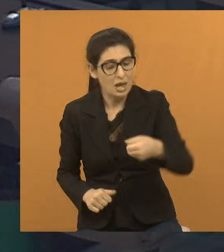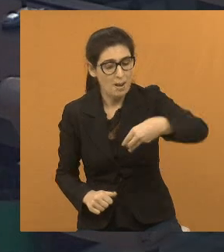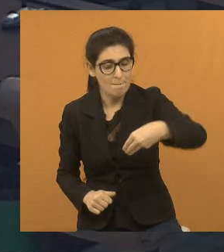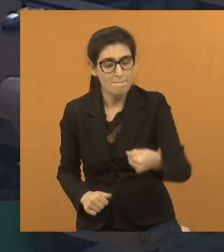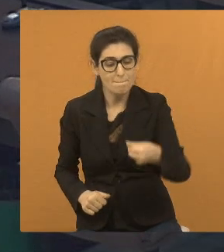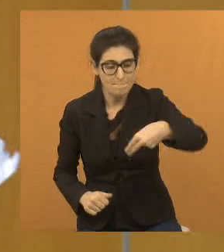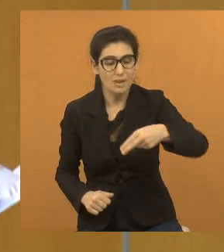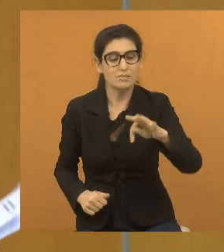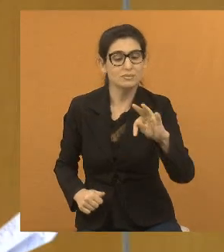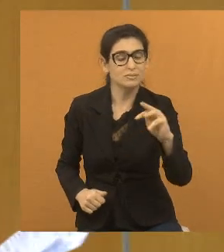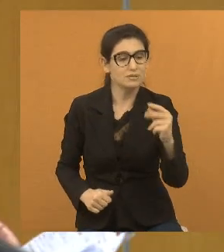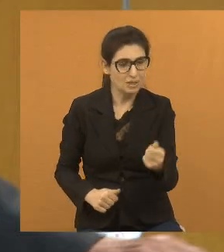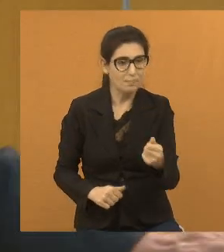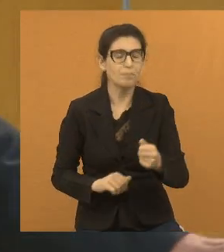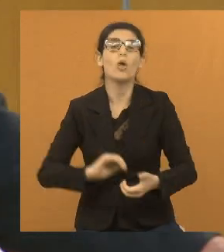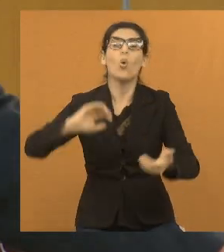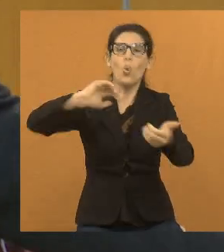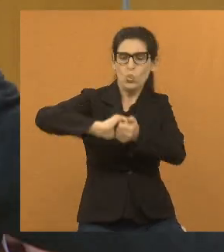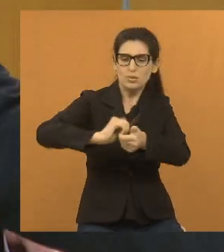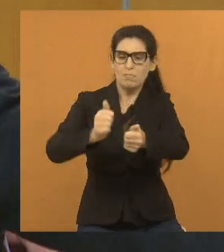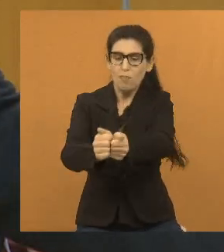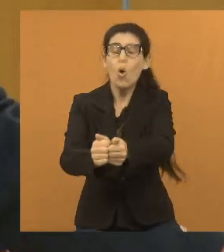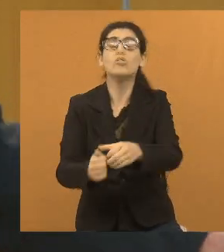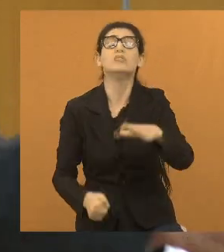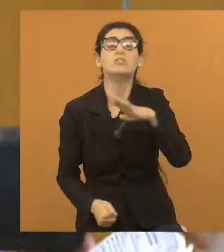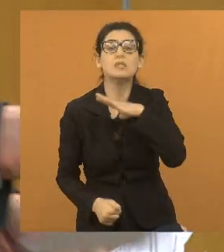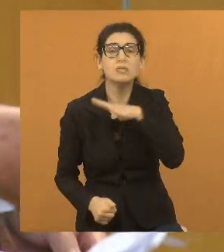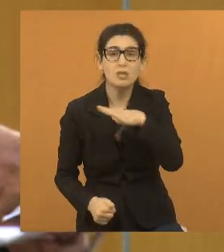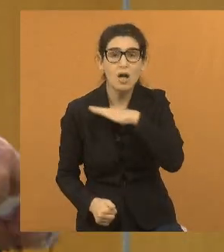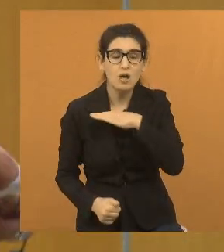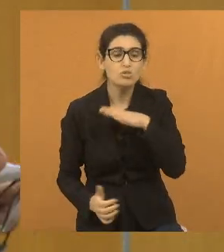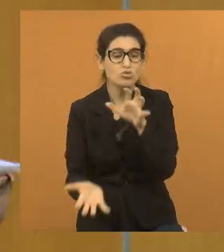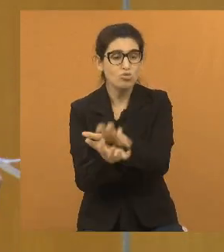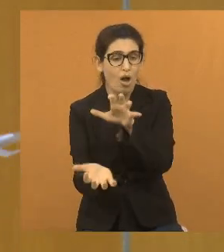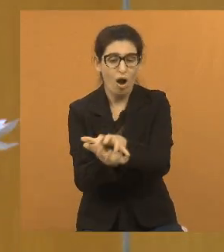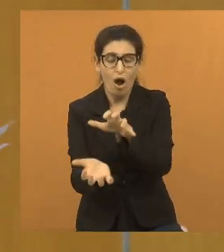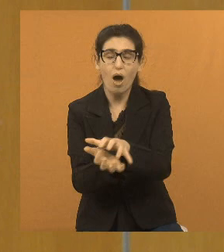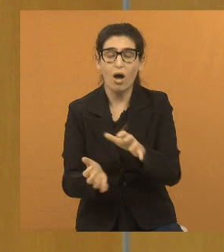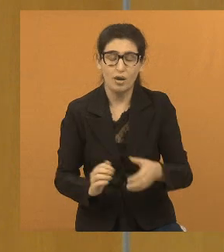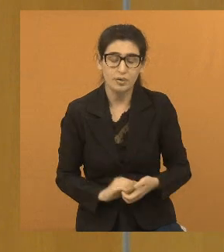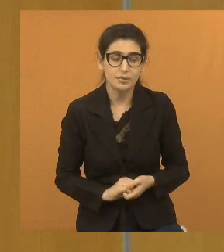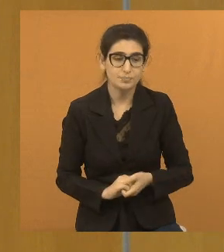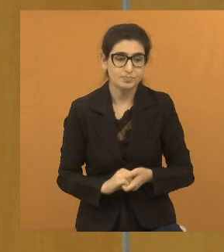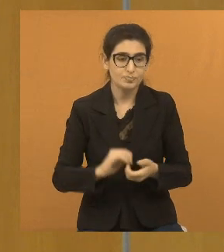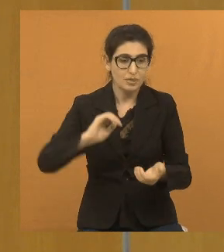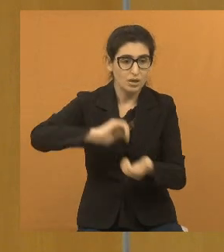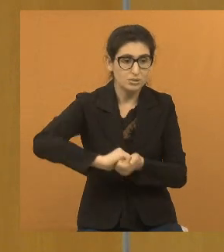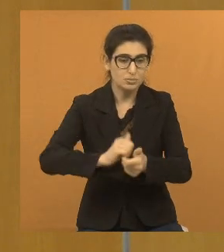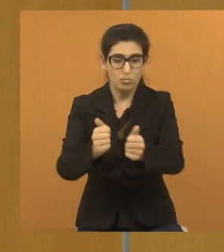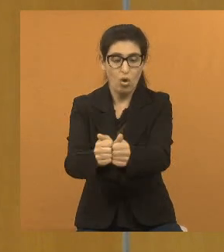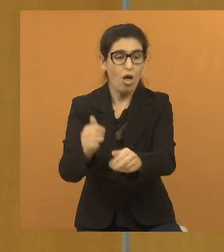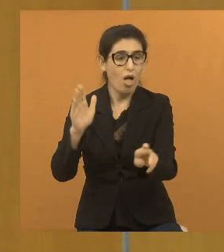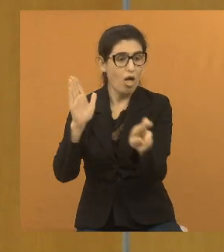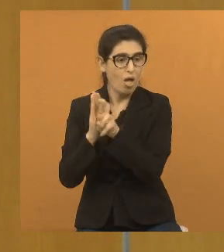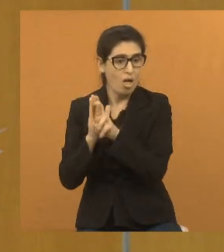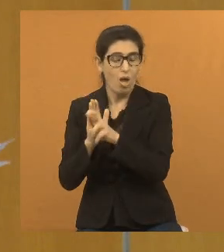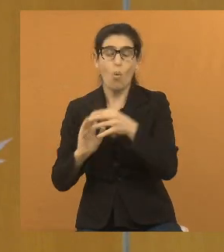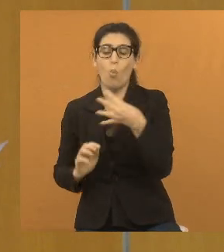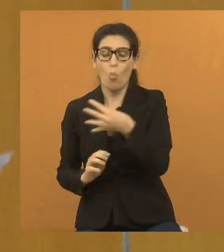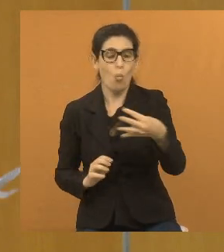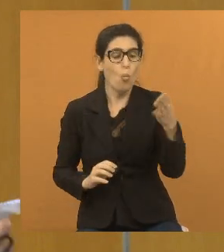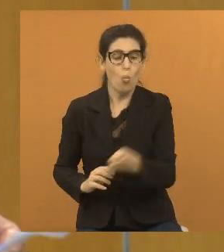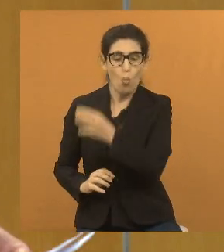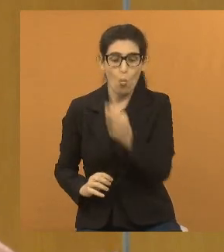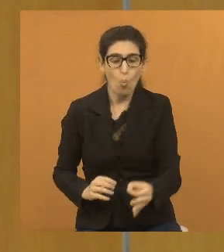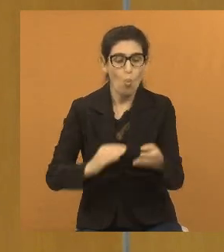Alguns dados do esporte na cidade de Jacareí. Atualmente, o esporte está representado em 44%